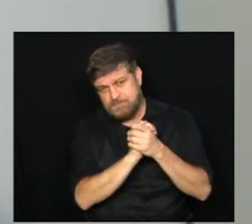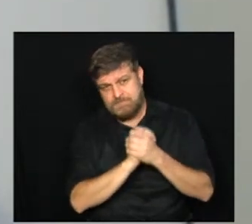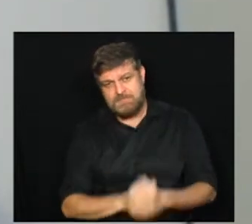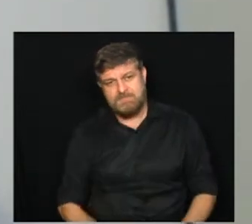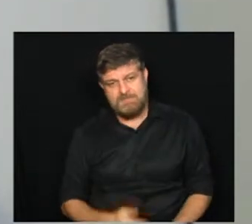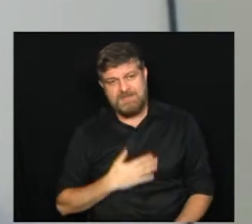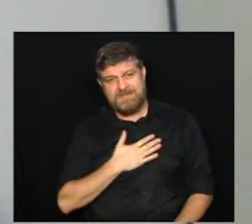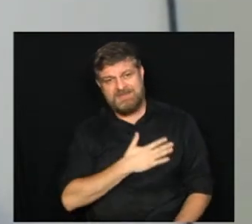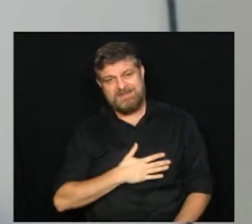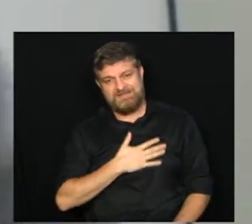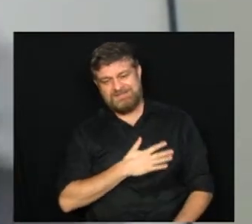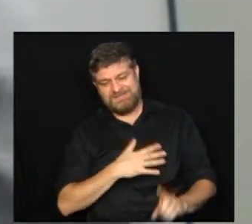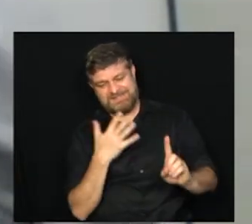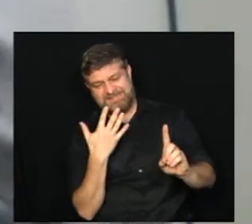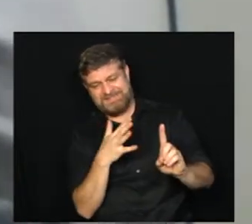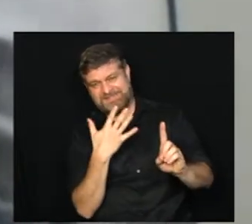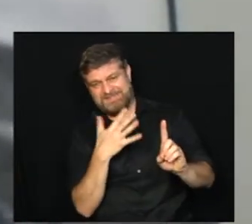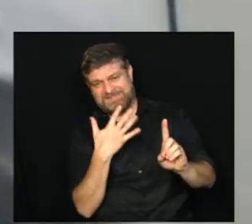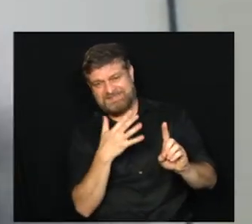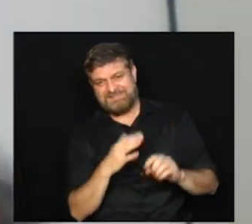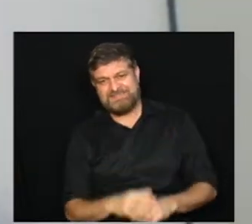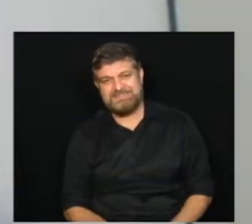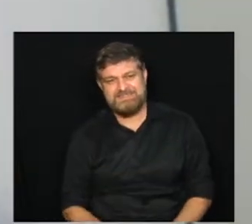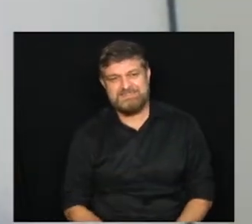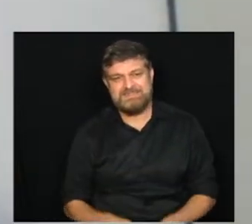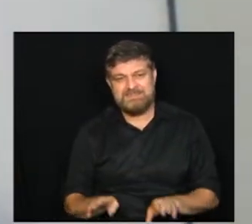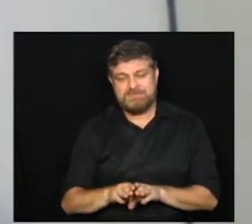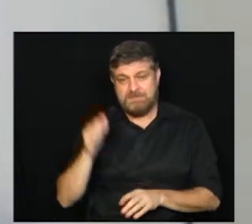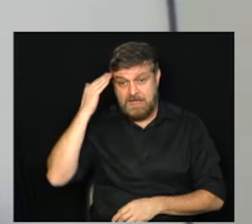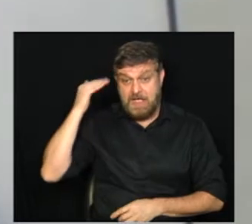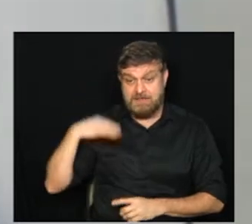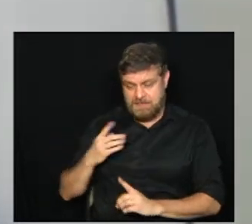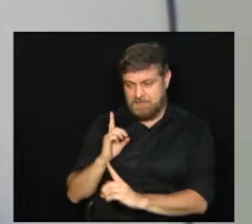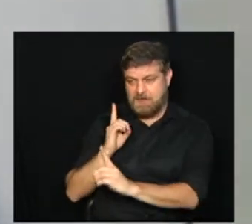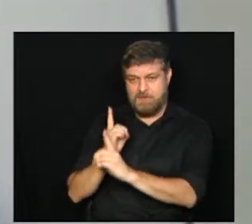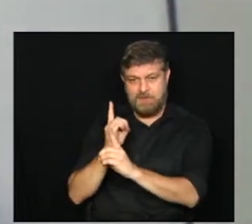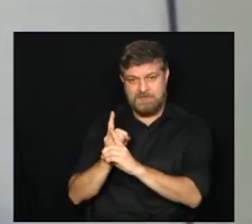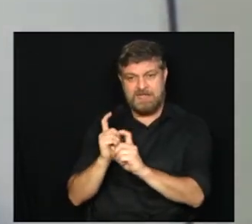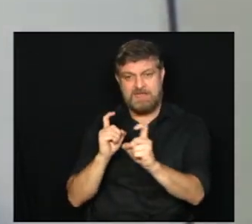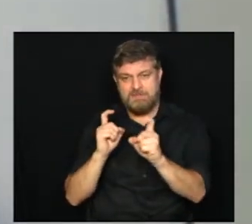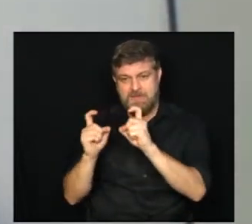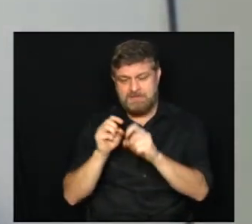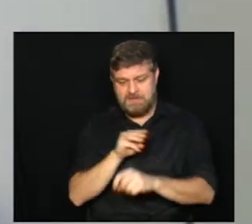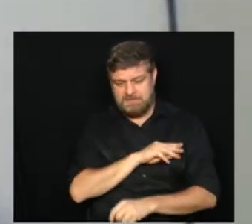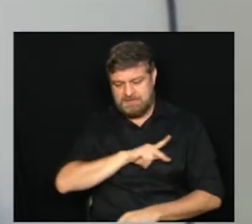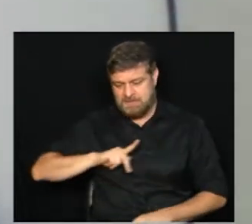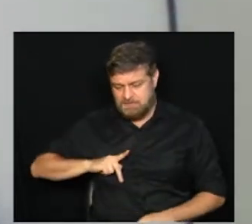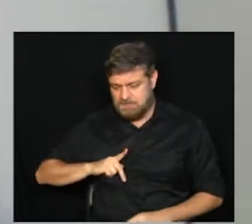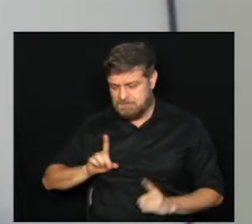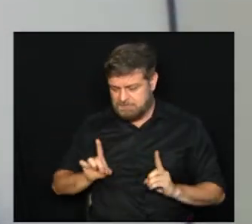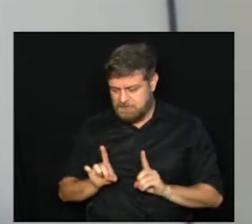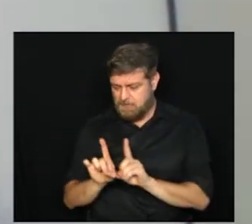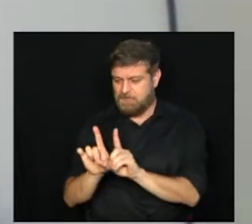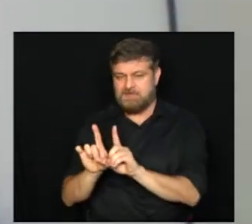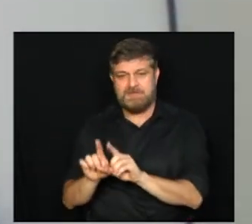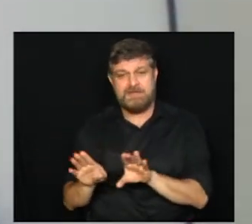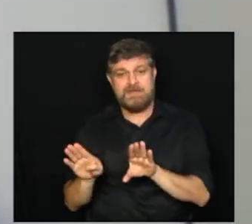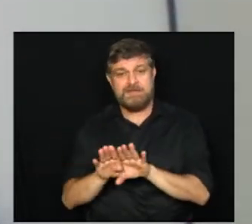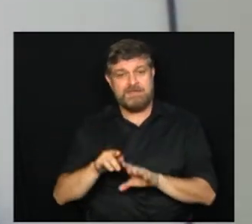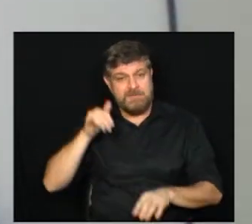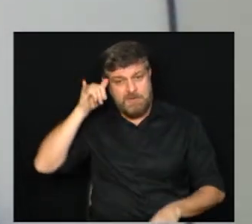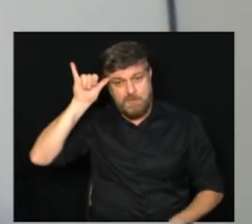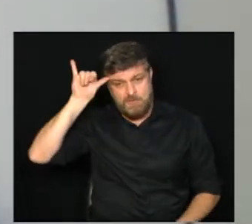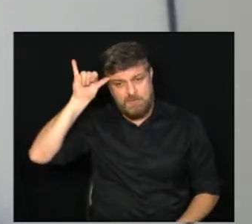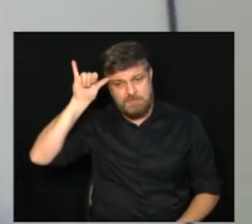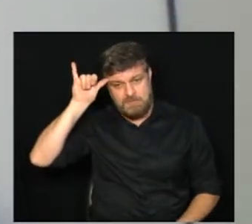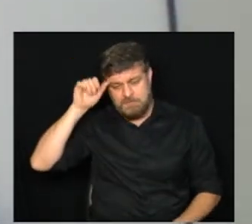gostoso ganhar parabéns, né, Débora? Encontrei com a Débora na reunião do Ministério Público, parabenizei. Companheiro Paulo Búfalo,